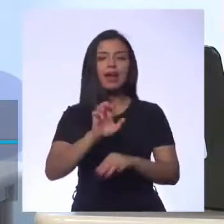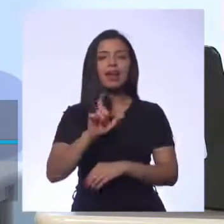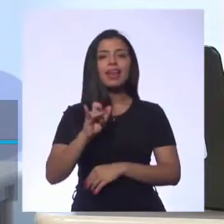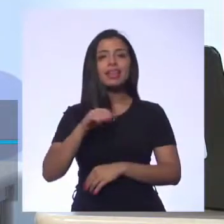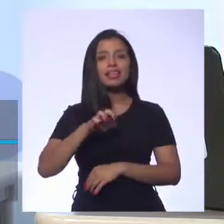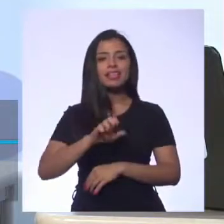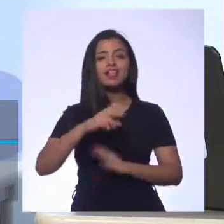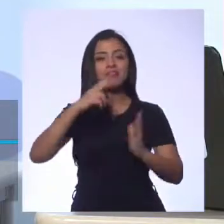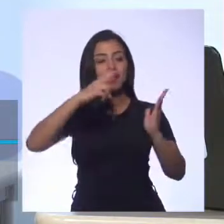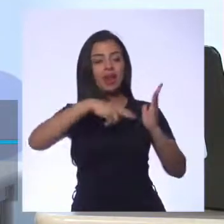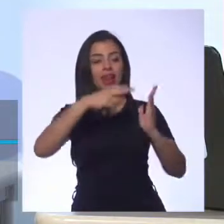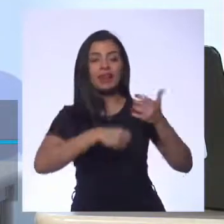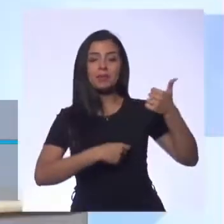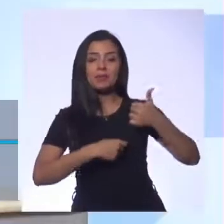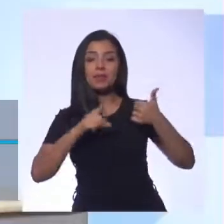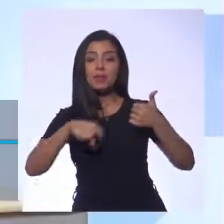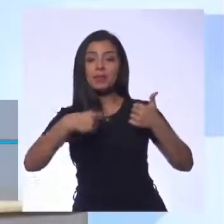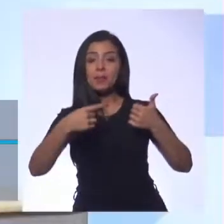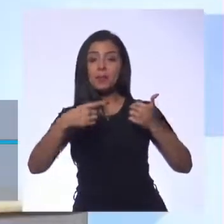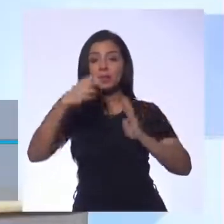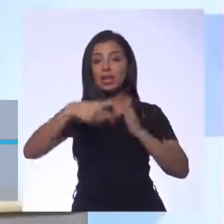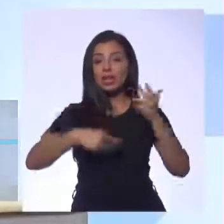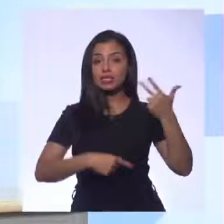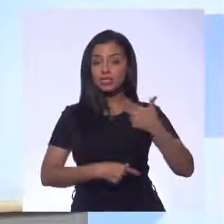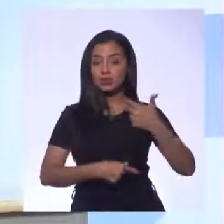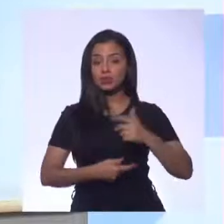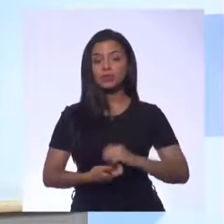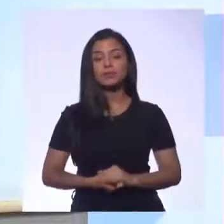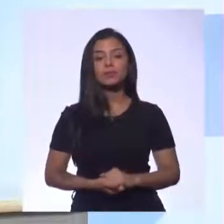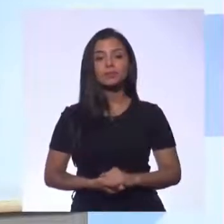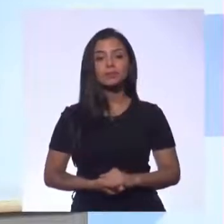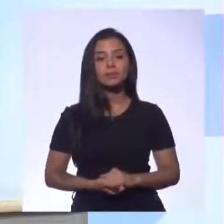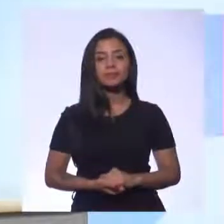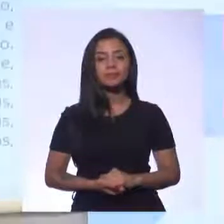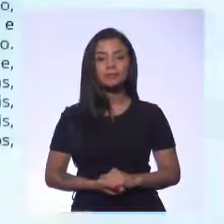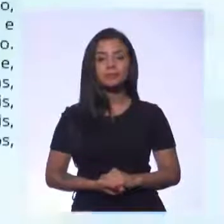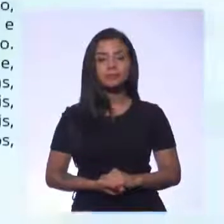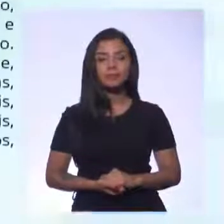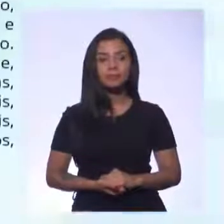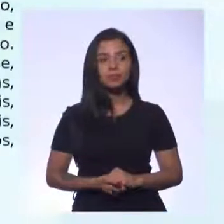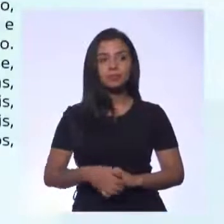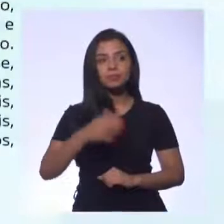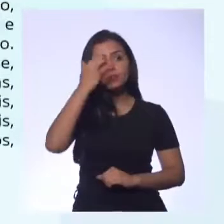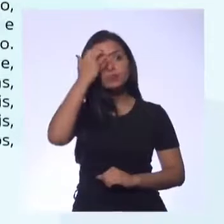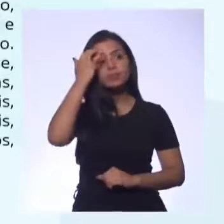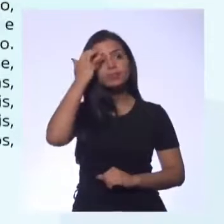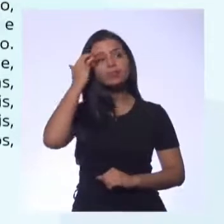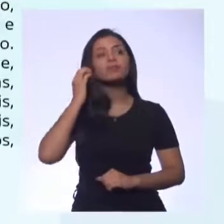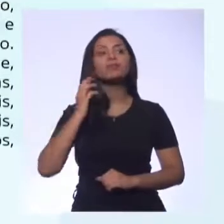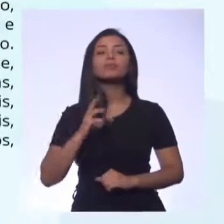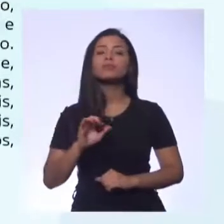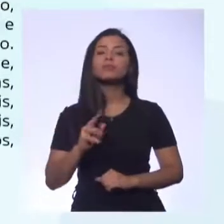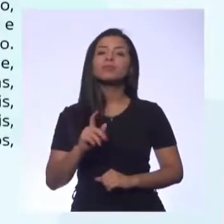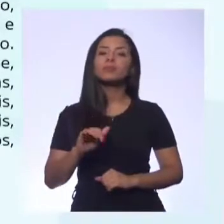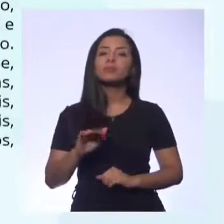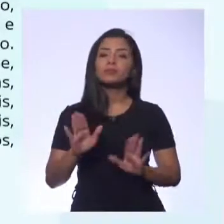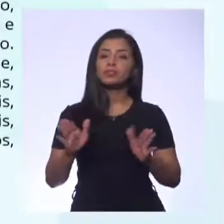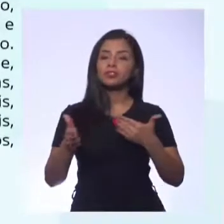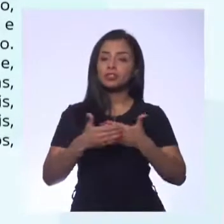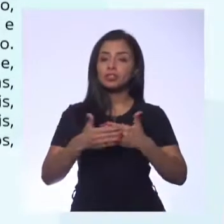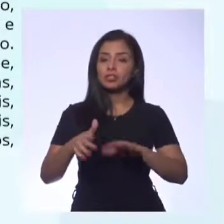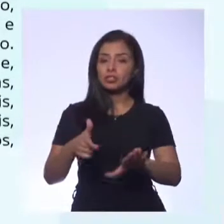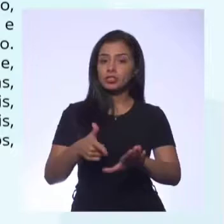segunda e nós vamos comentar sobre essa questão. Vamos lá, então. Circuito fechado. Chinelos,